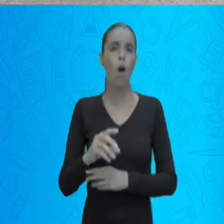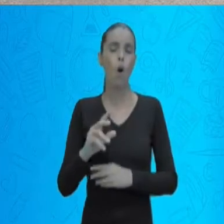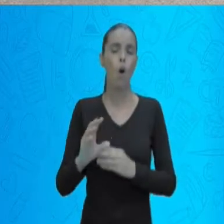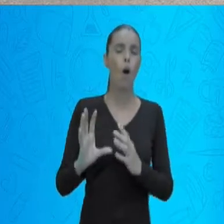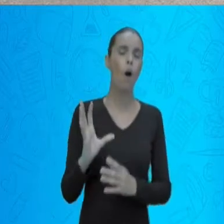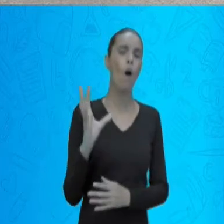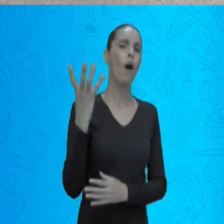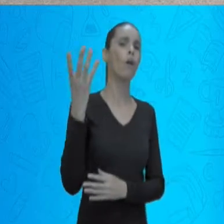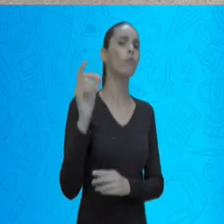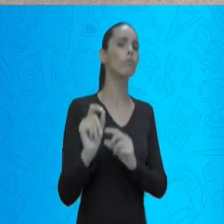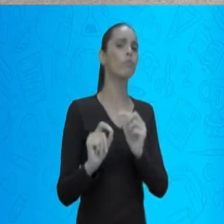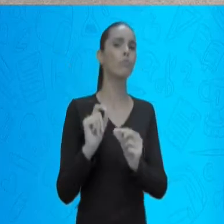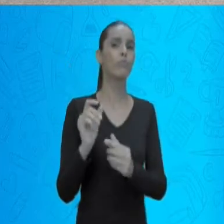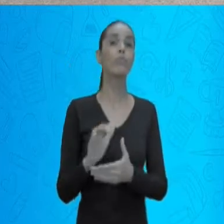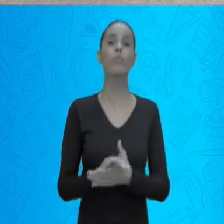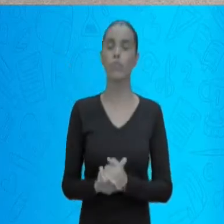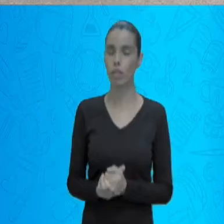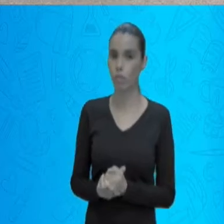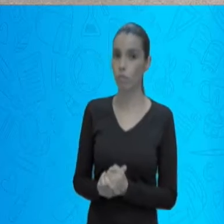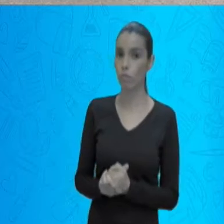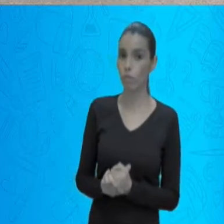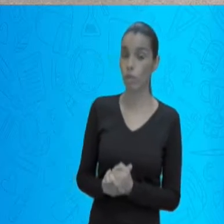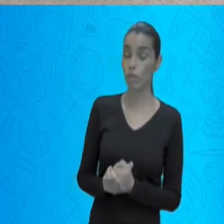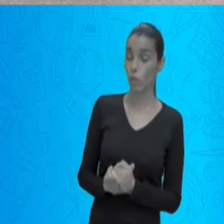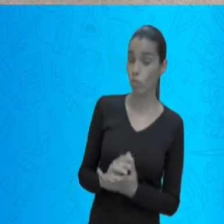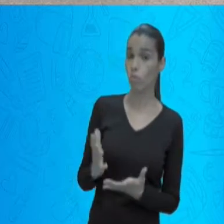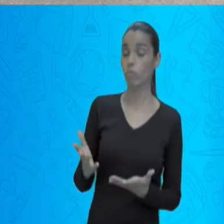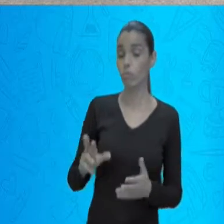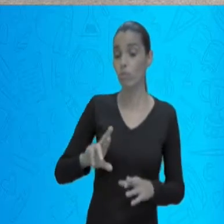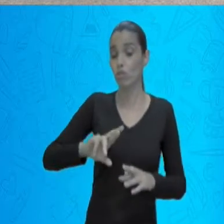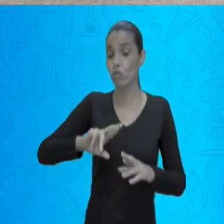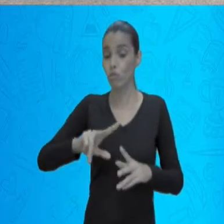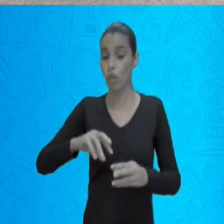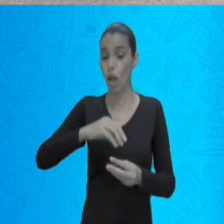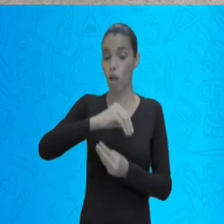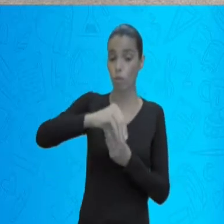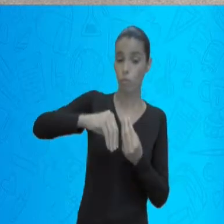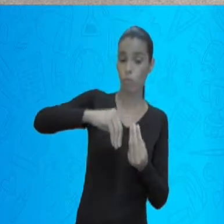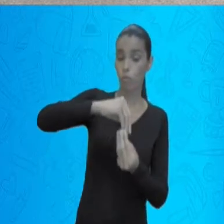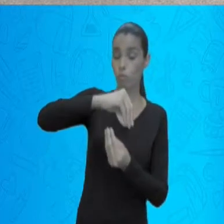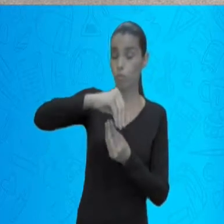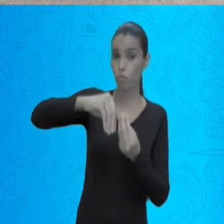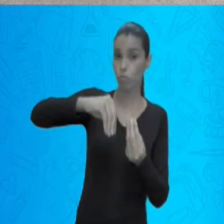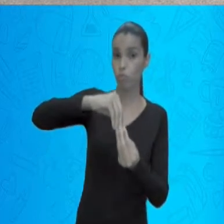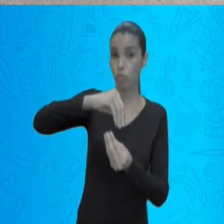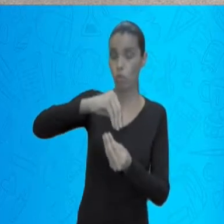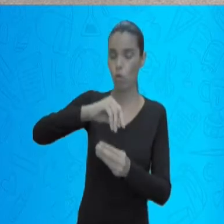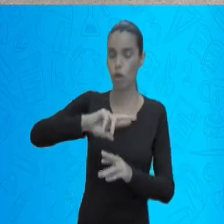condições naturais. Então, é diferente. Mistura é diferente de reação.